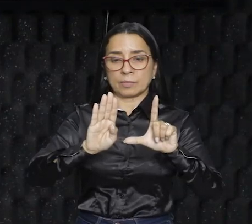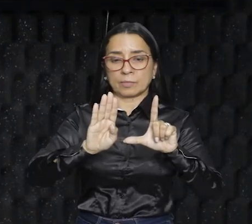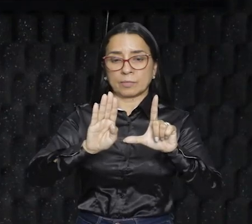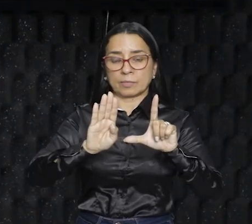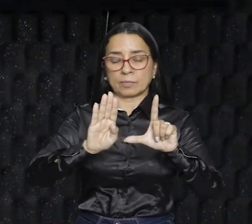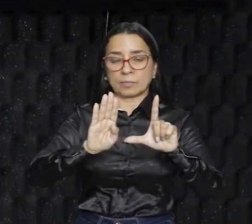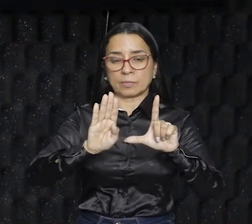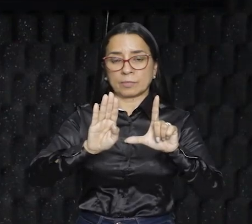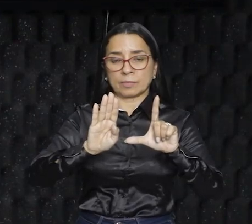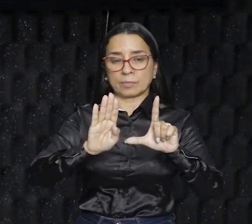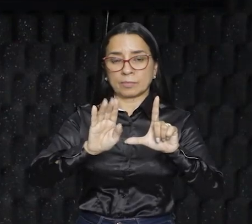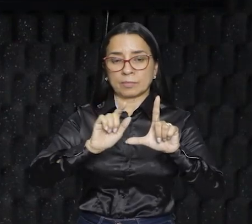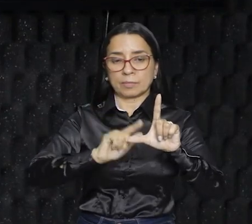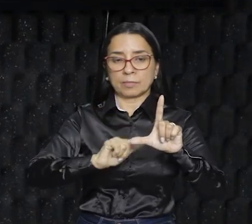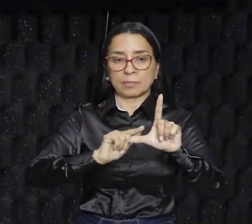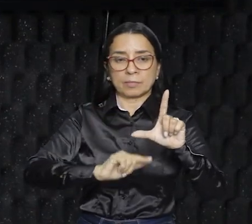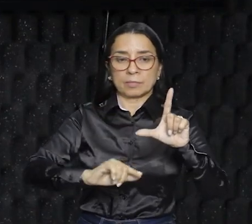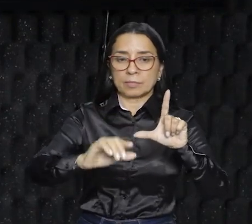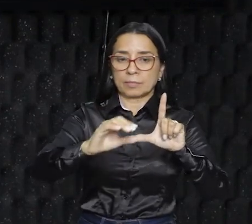constitui uma referência primeira.